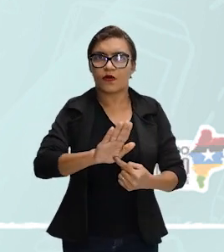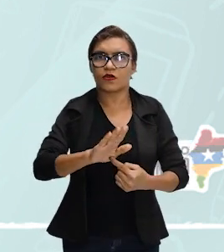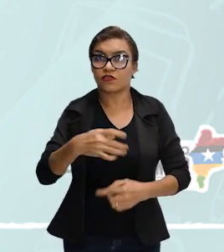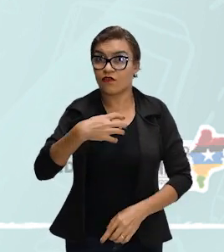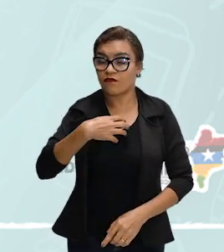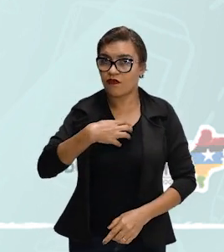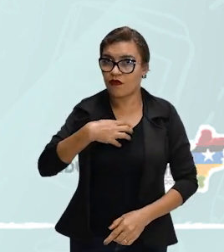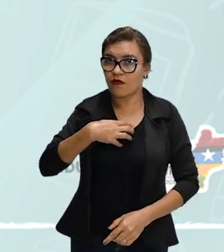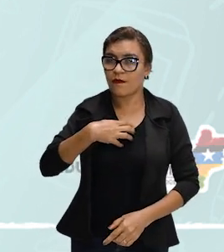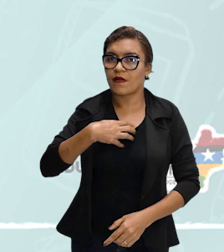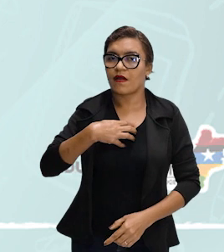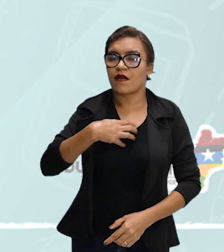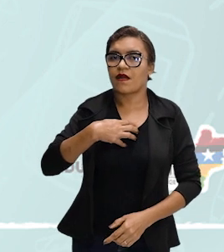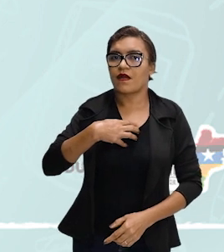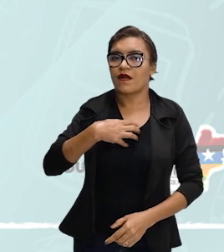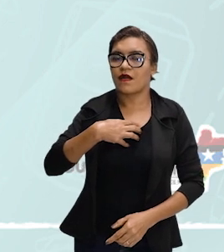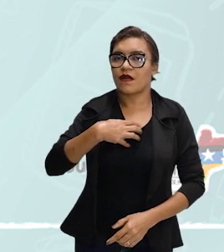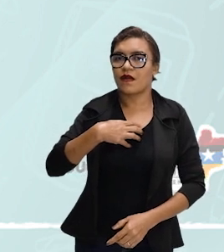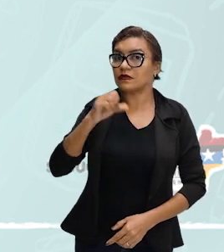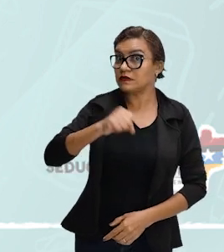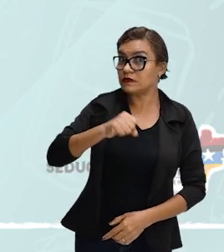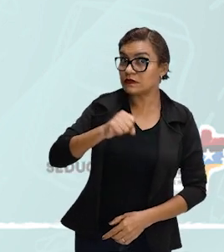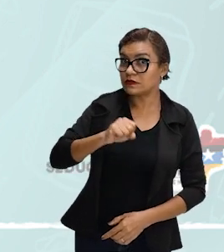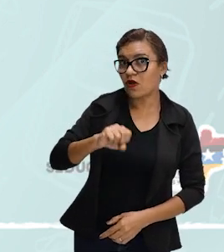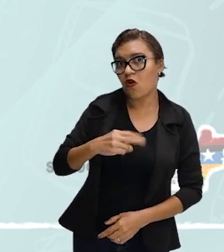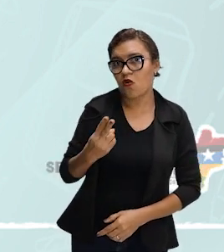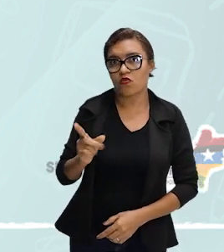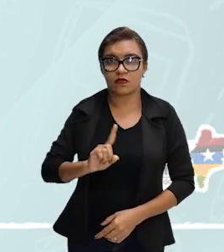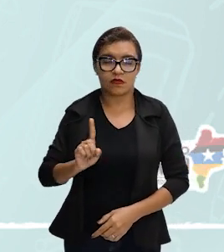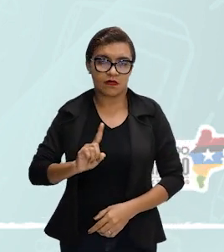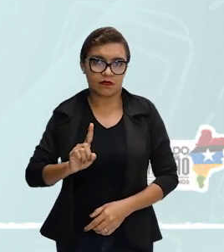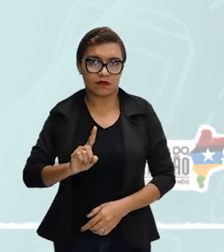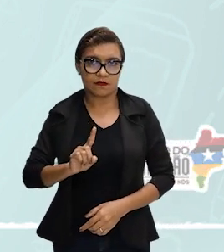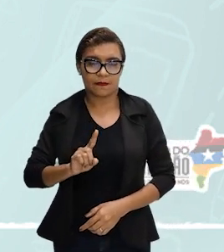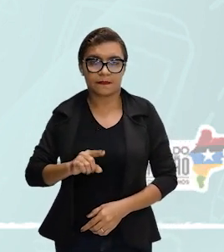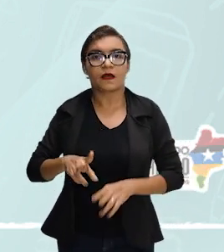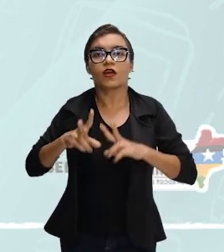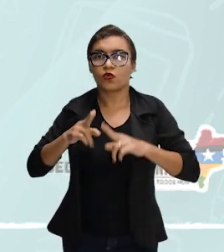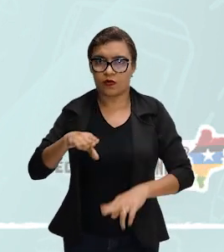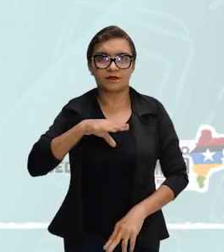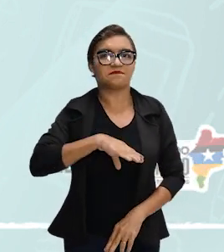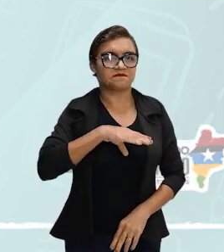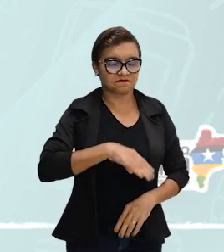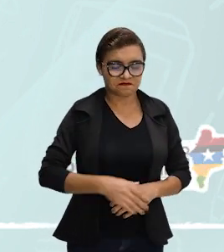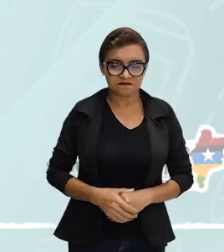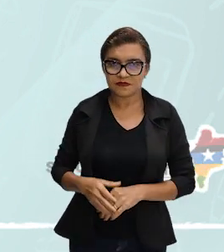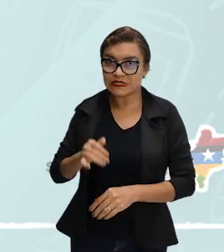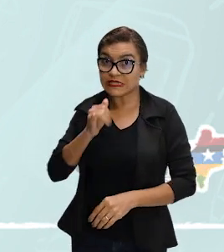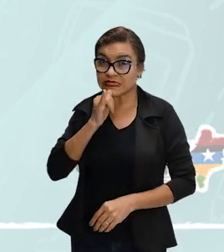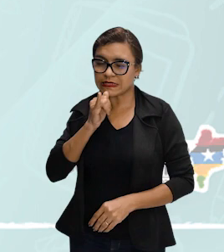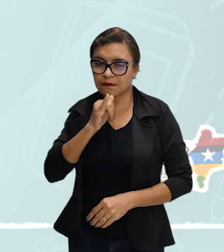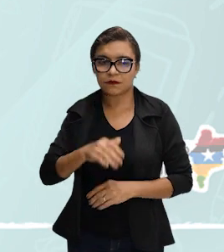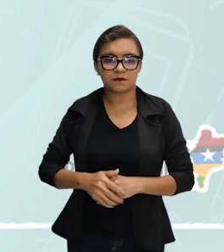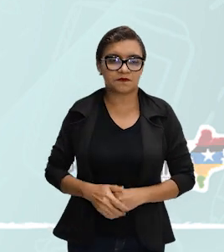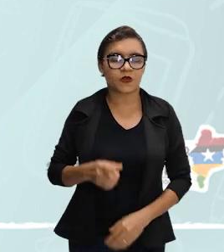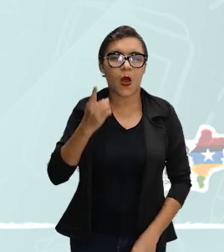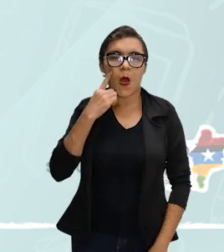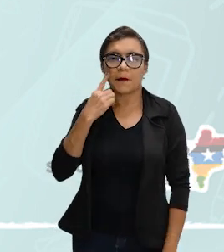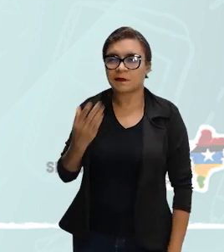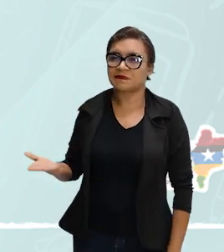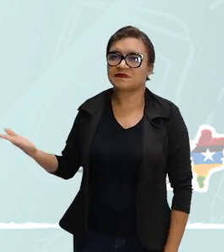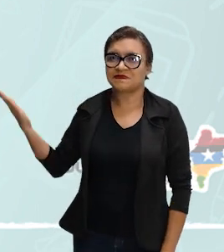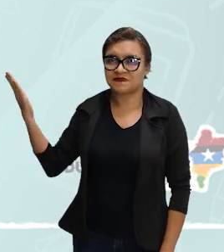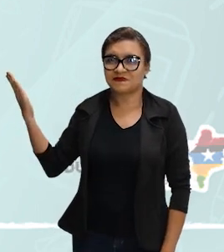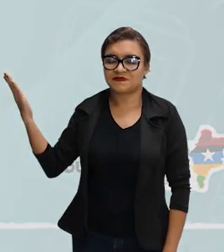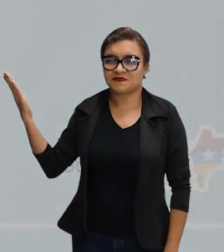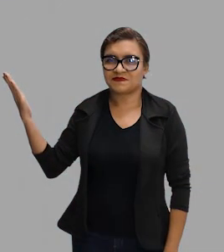formas afirmativa e negativa, da mesma forma da língua portuguesa. Exemplo: trae más leche,